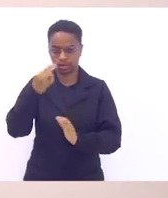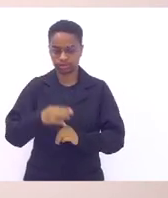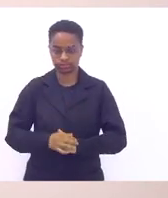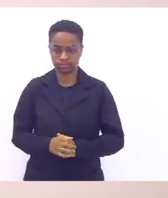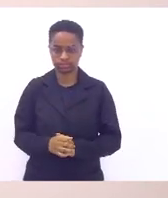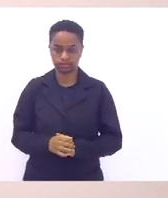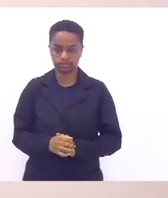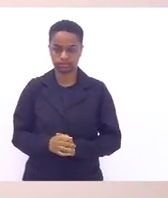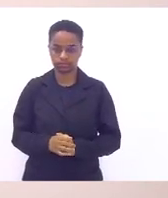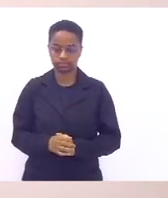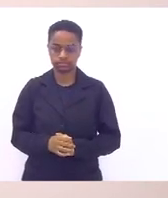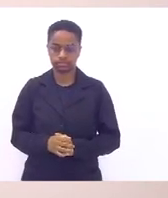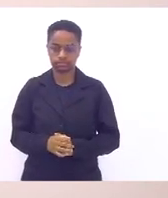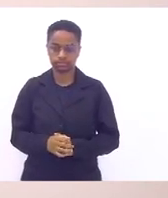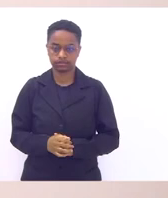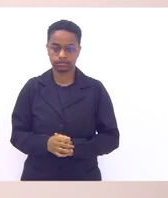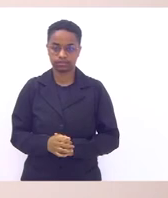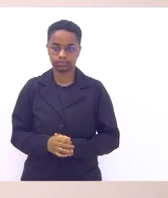Eu acho